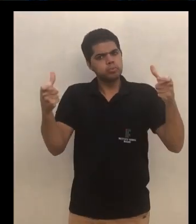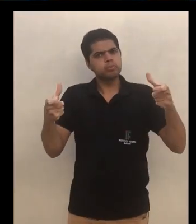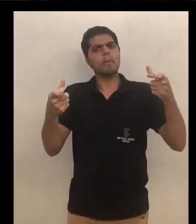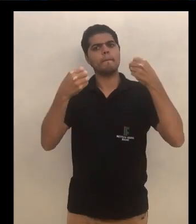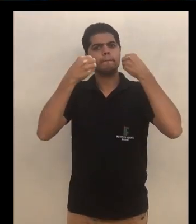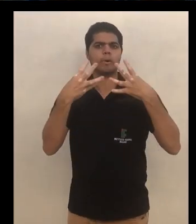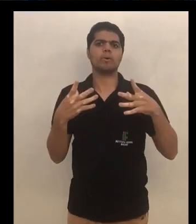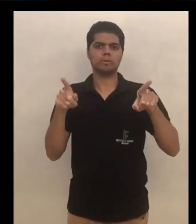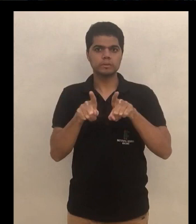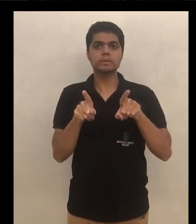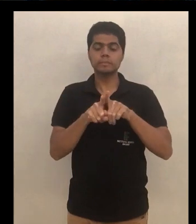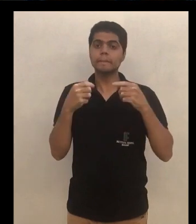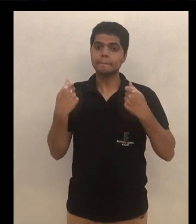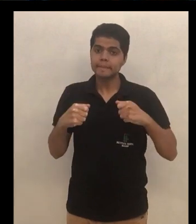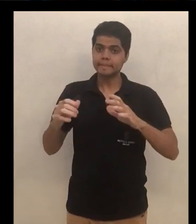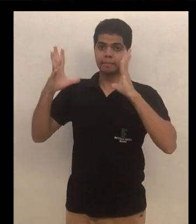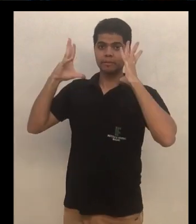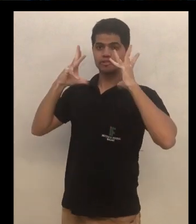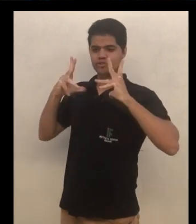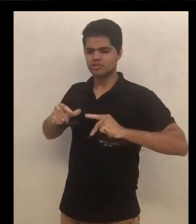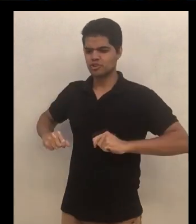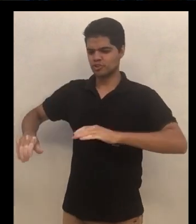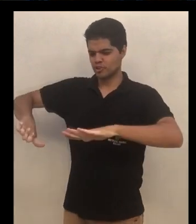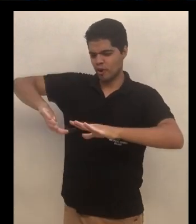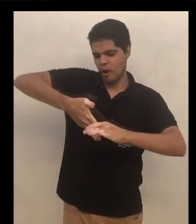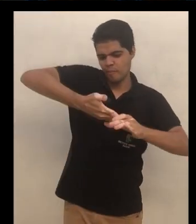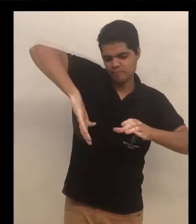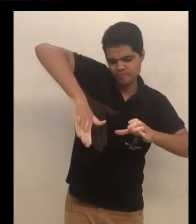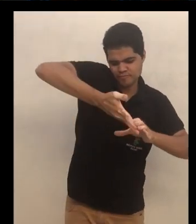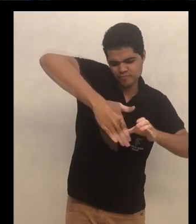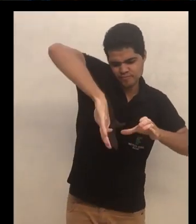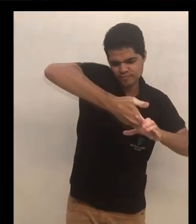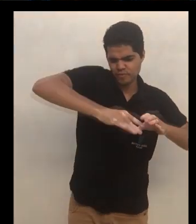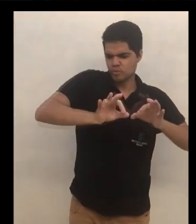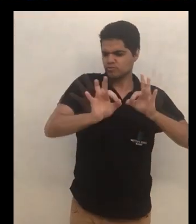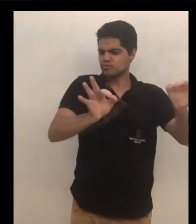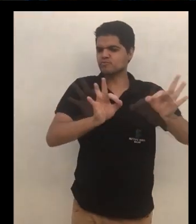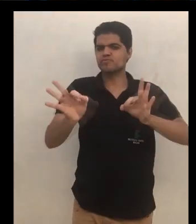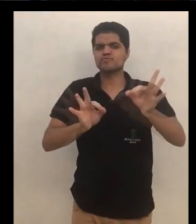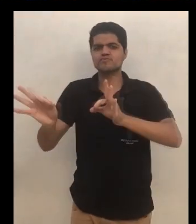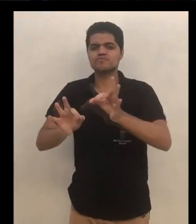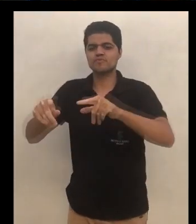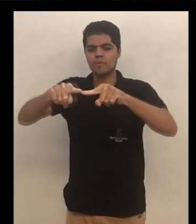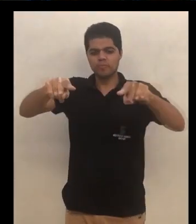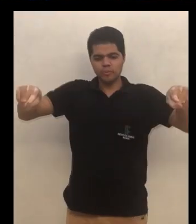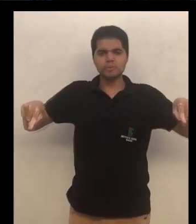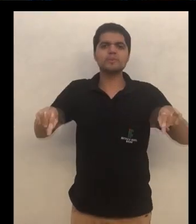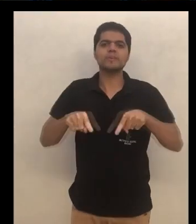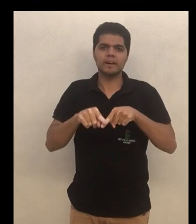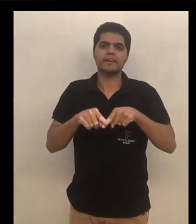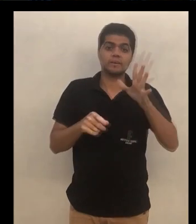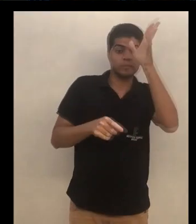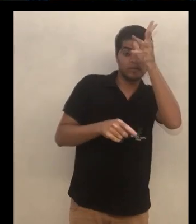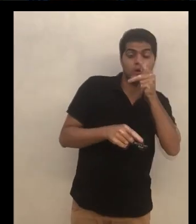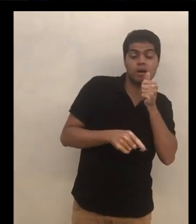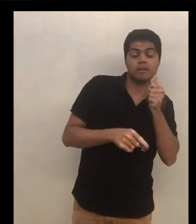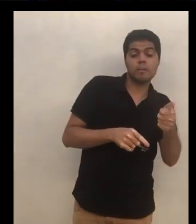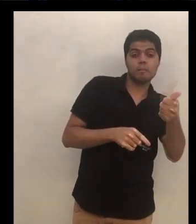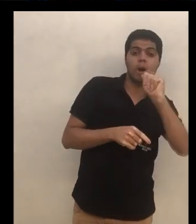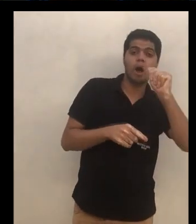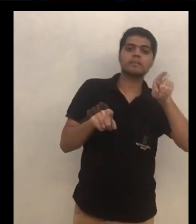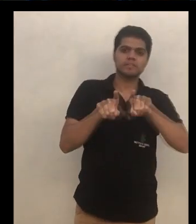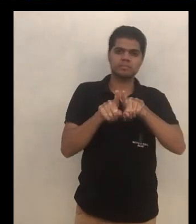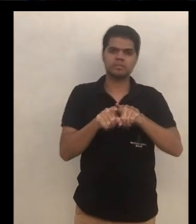a gente precisa de quantidade para higienizar os equipamentos e instalações, e de qualidade para o animal ingerir.